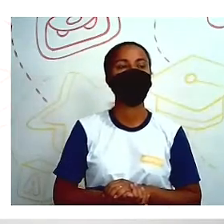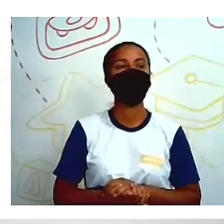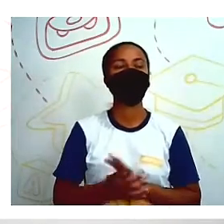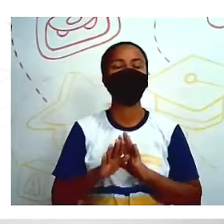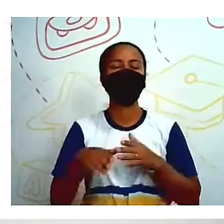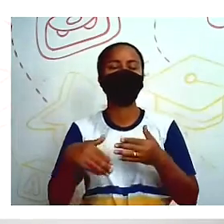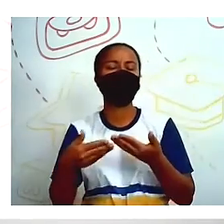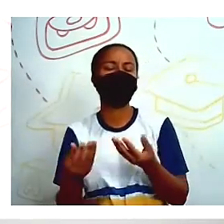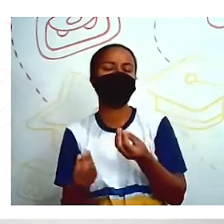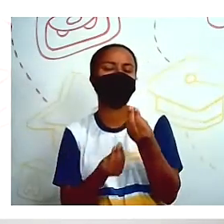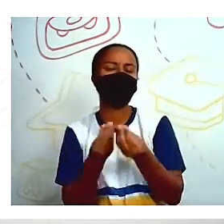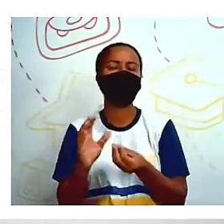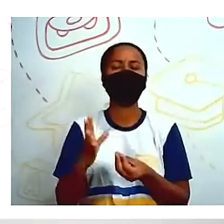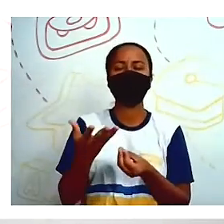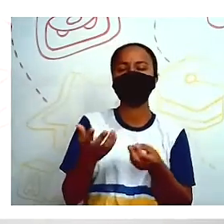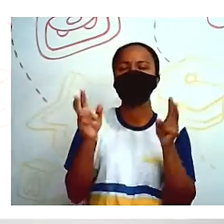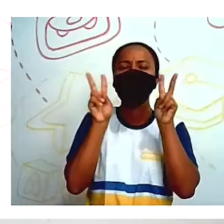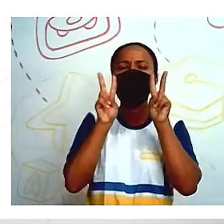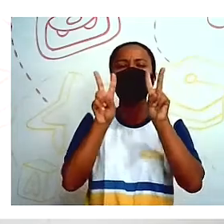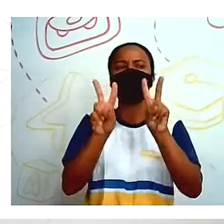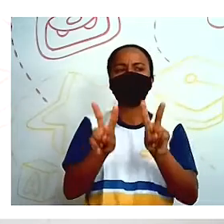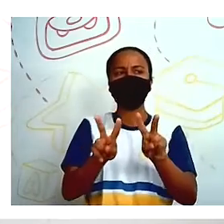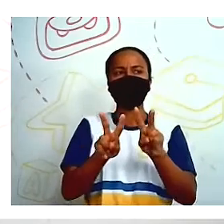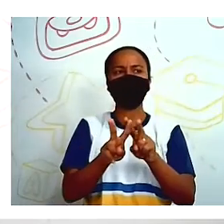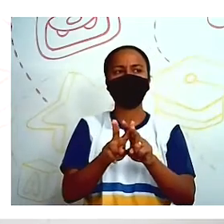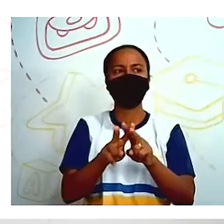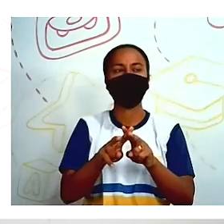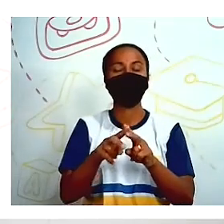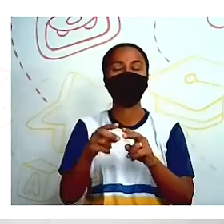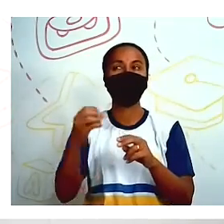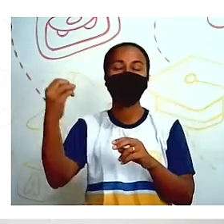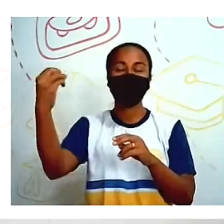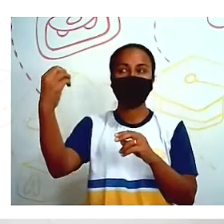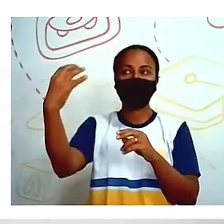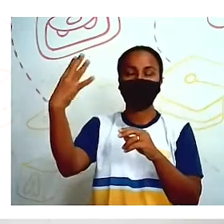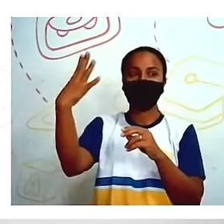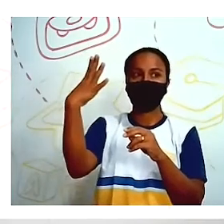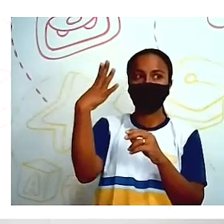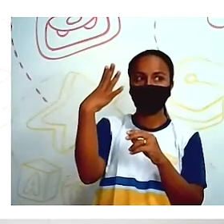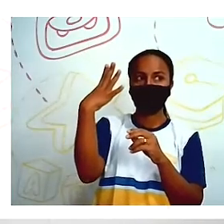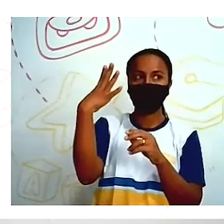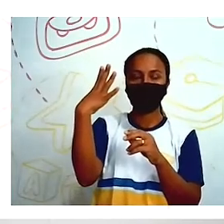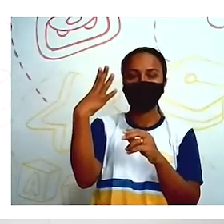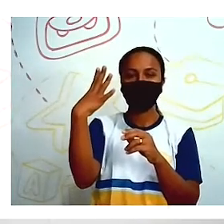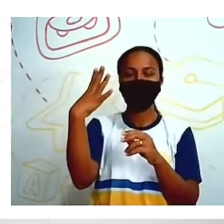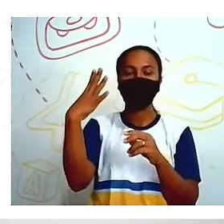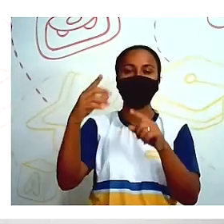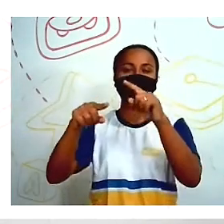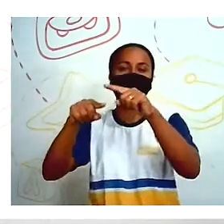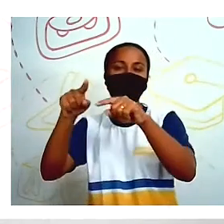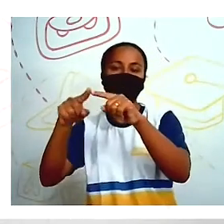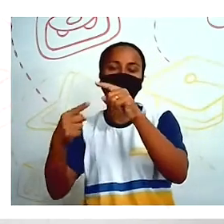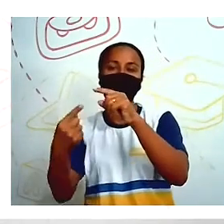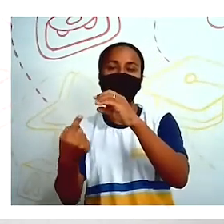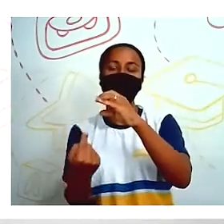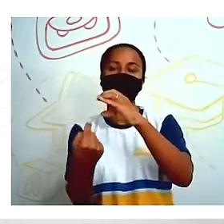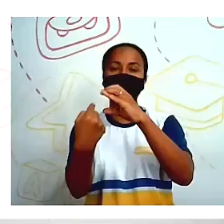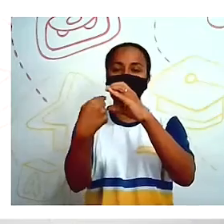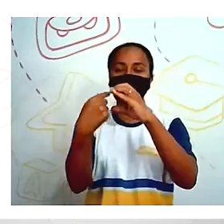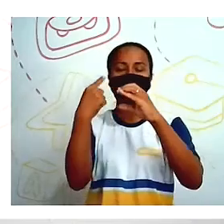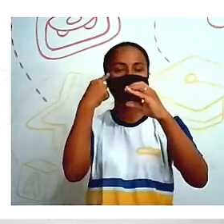Como é que acontecem os mecanismos da visão? Então, os raios de luz, eles são refletidos do objeto e entram no nosso